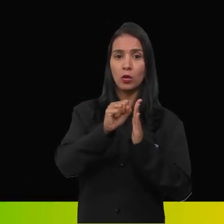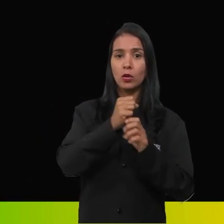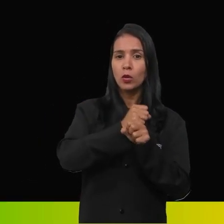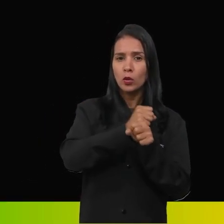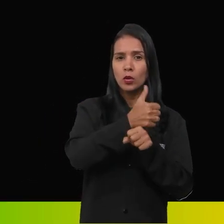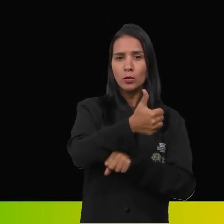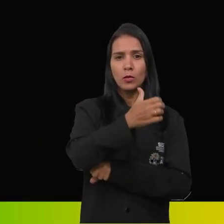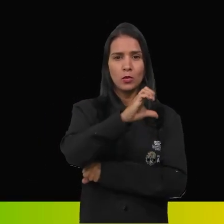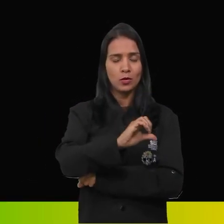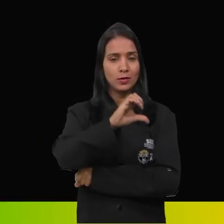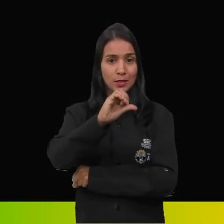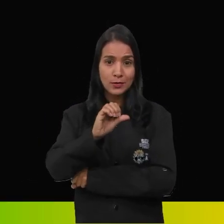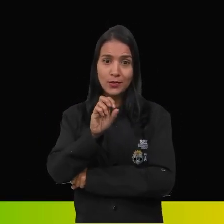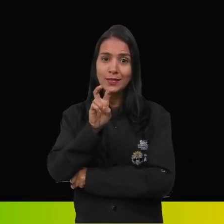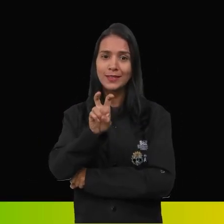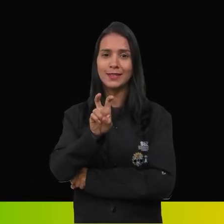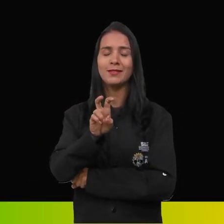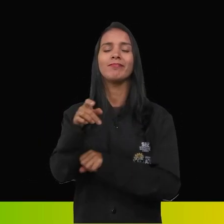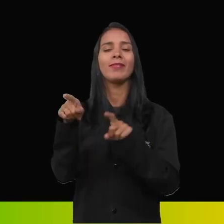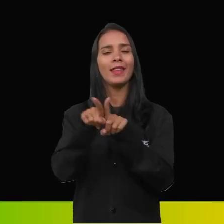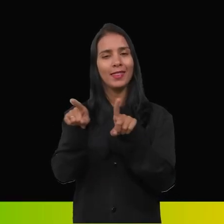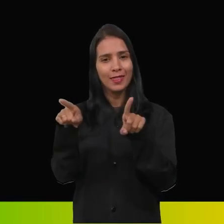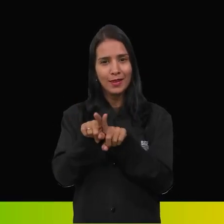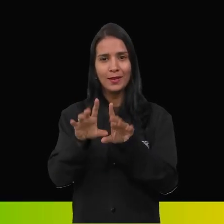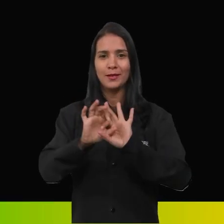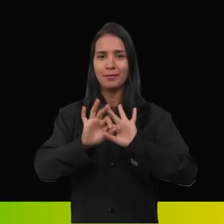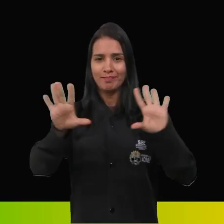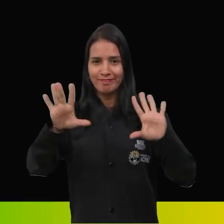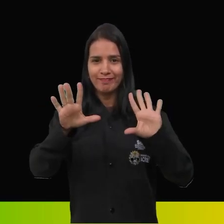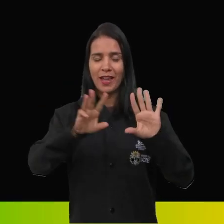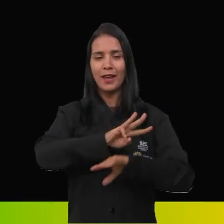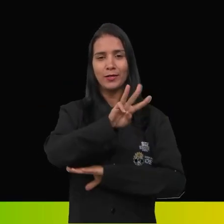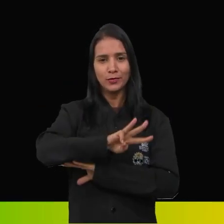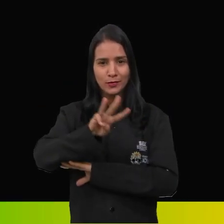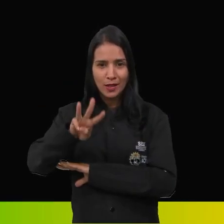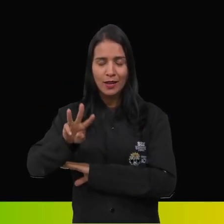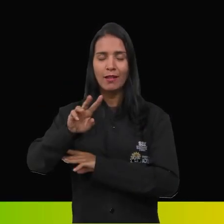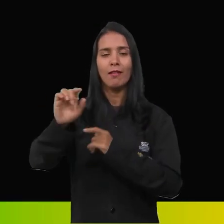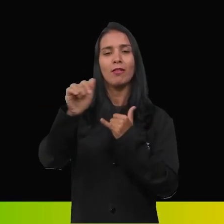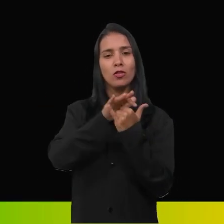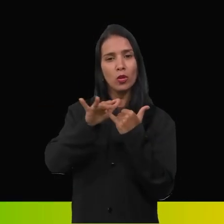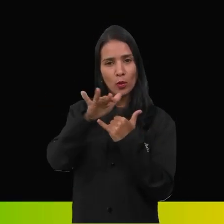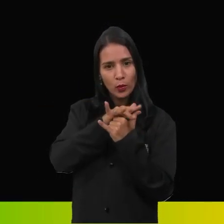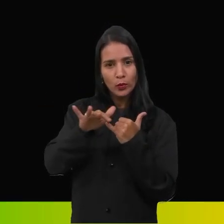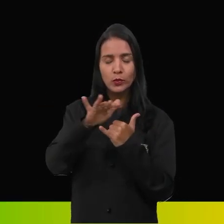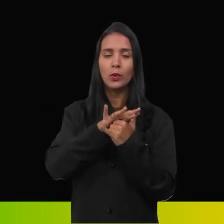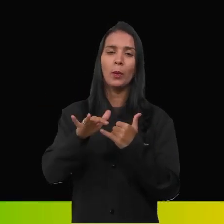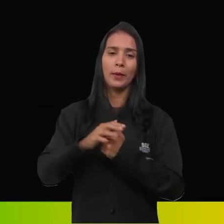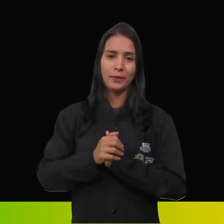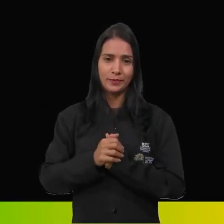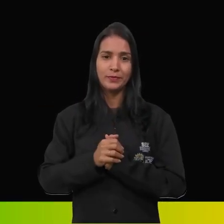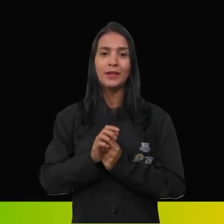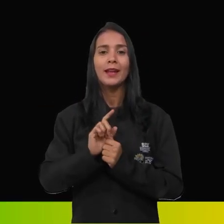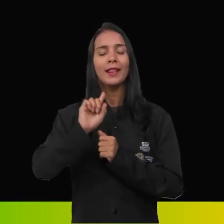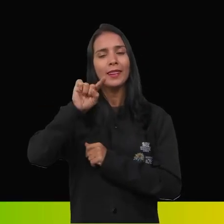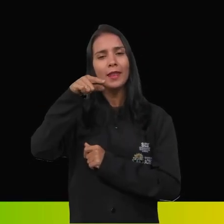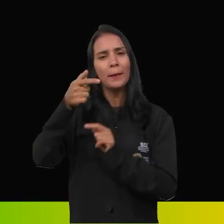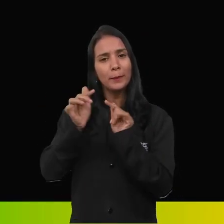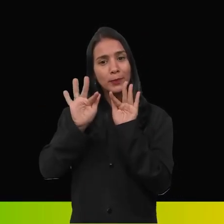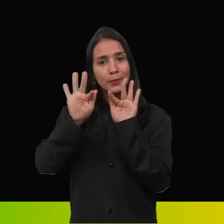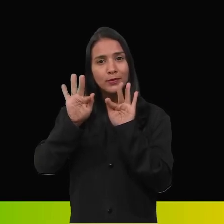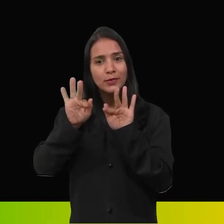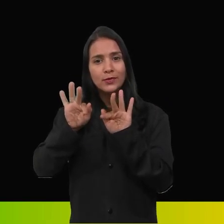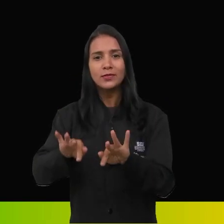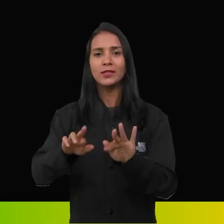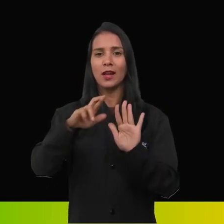1995. Esse filme também está disponível para você assistir no YouTube, e eu deixei no final da nossa aula